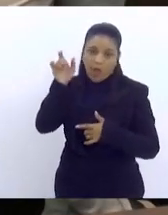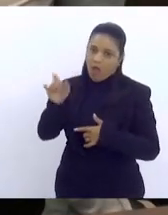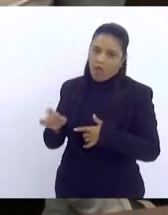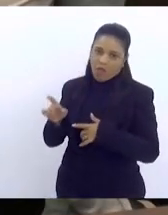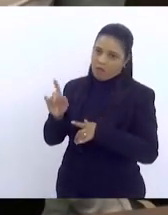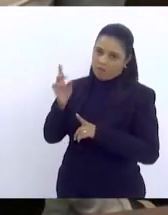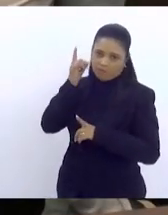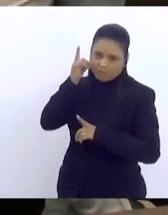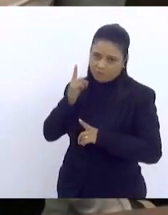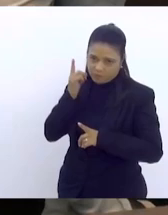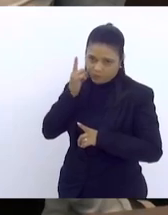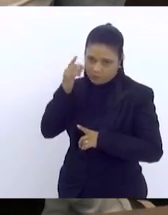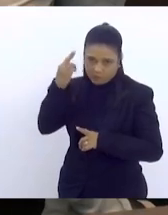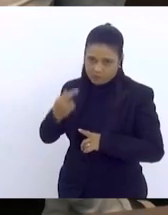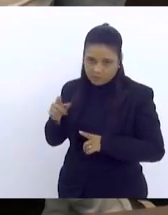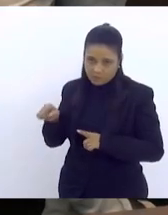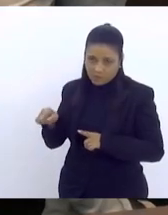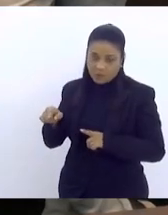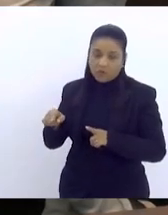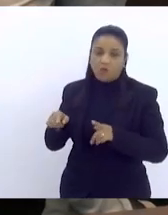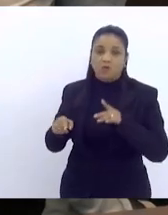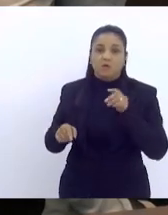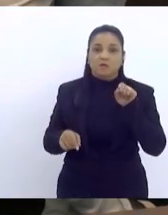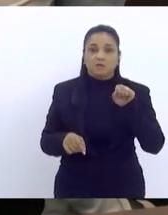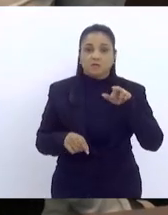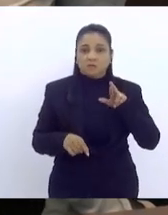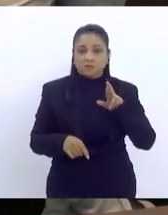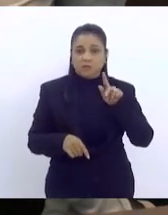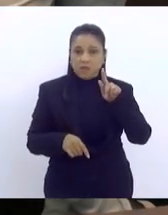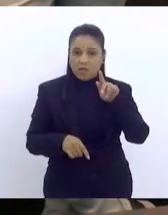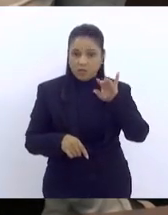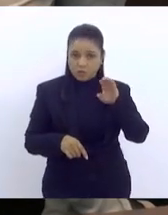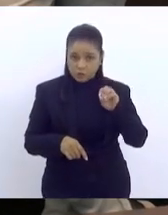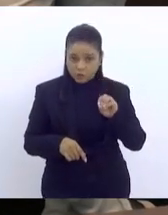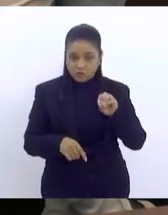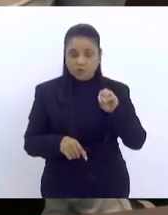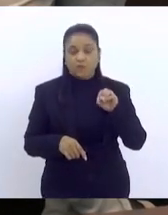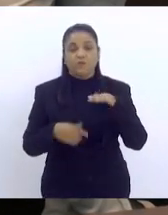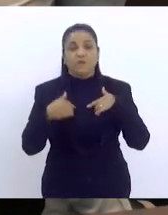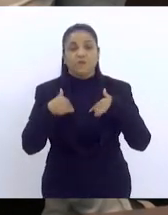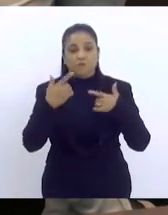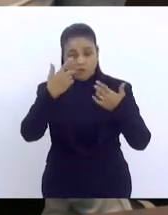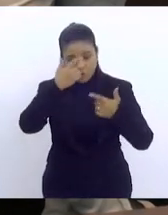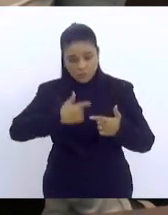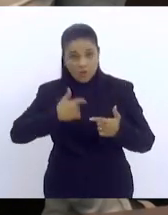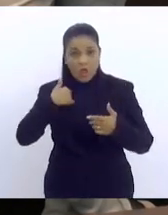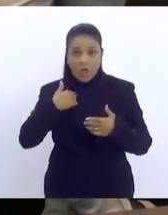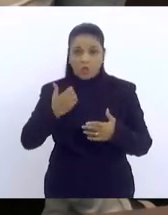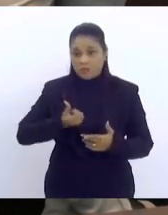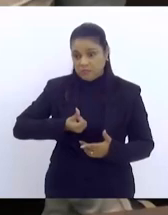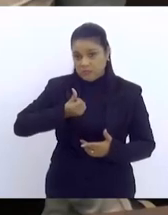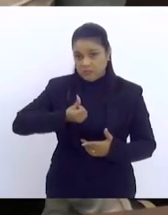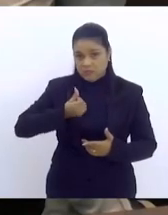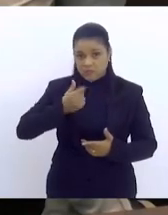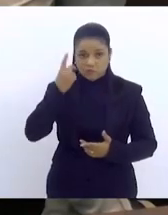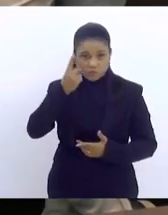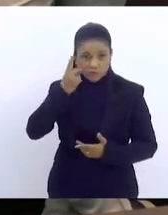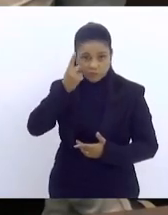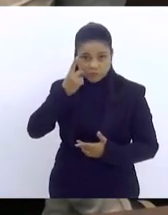tava dizendo o seguinte apesar de você ser o sexto suplente hoje vai votar eu